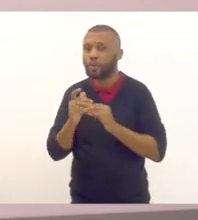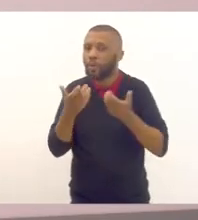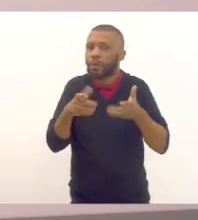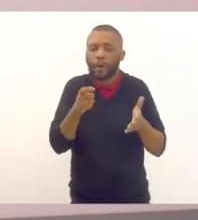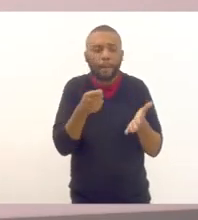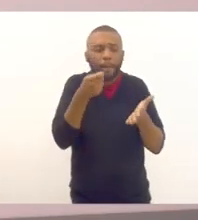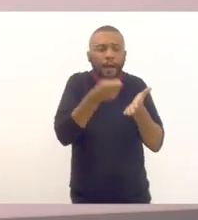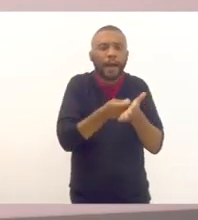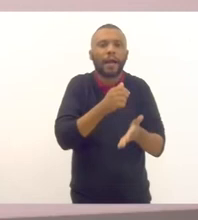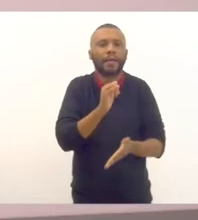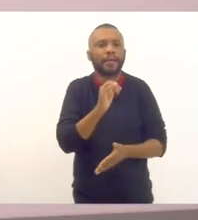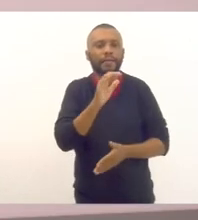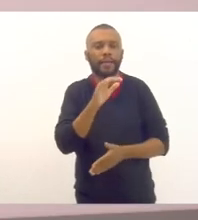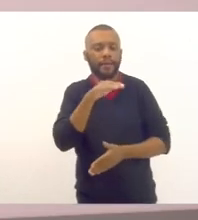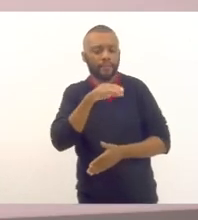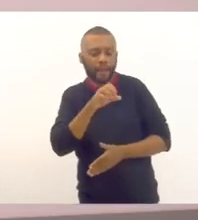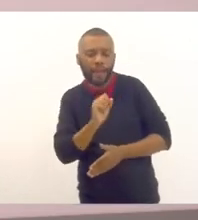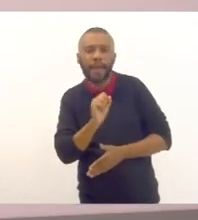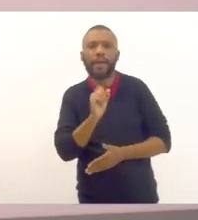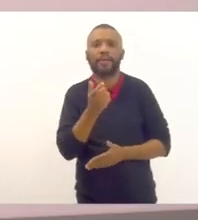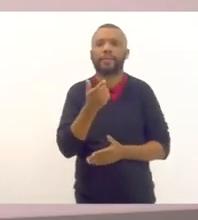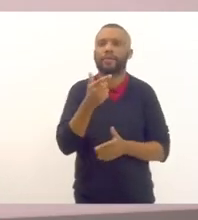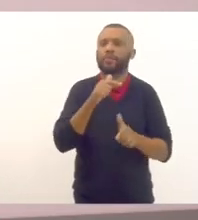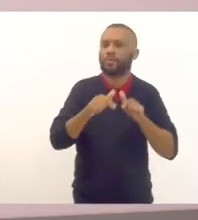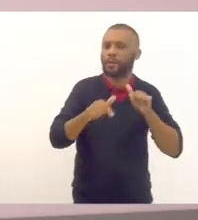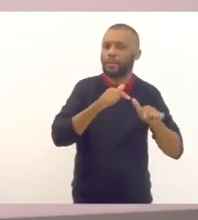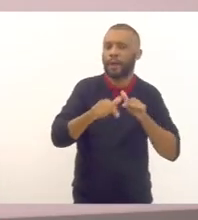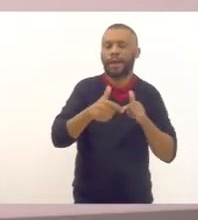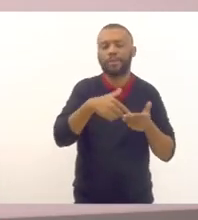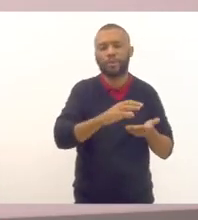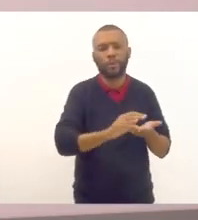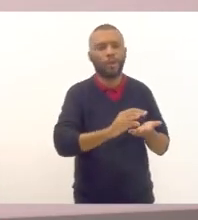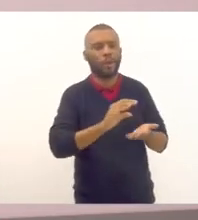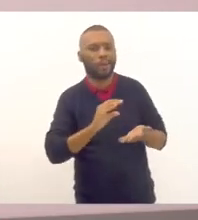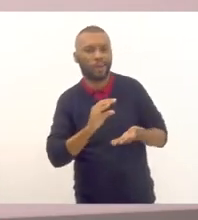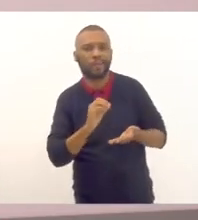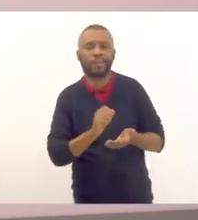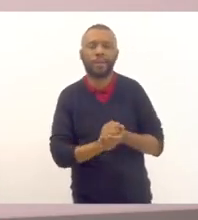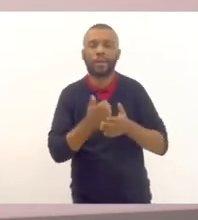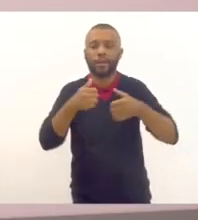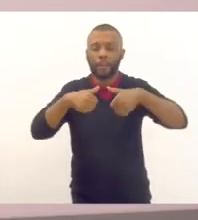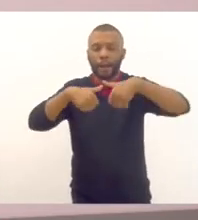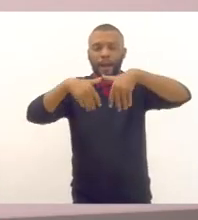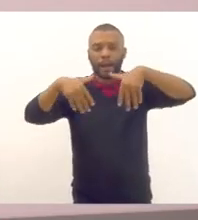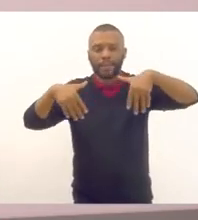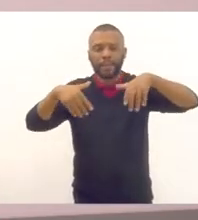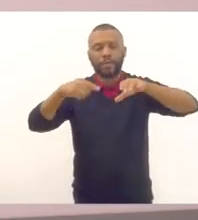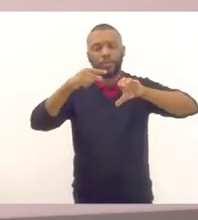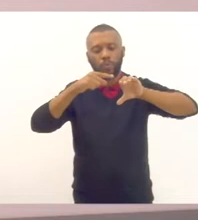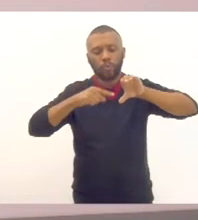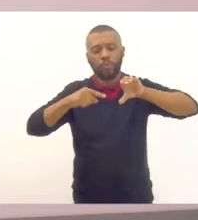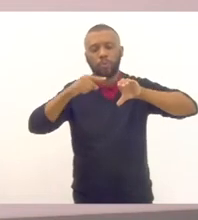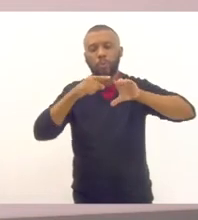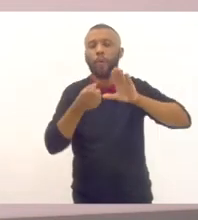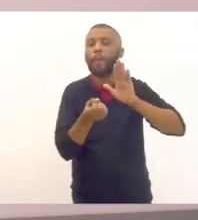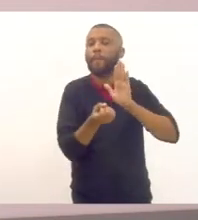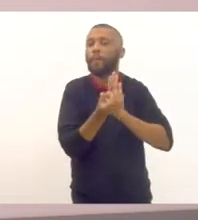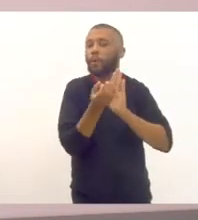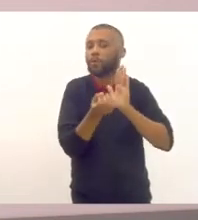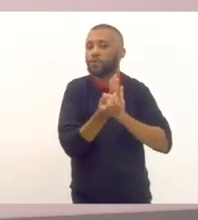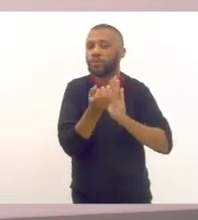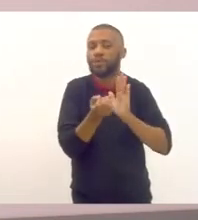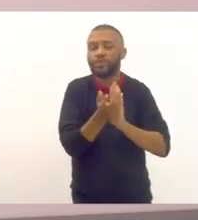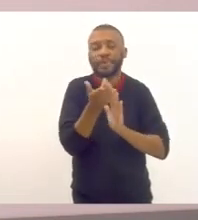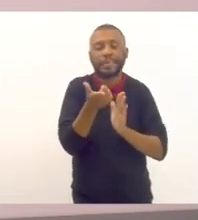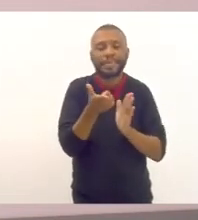com o emprego, fugindo com a renda. E como é uma cadeia produtiva inexistente, cada vez o